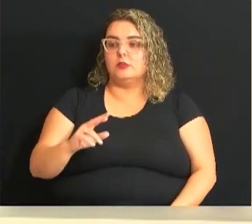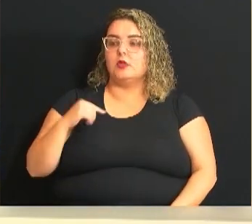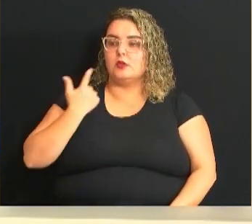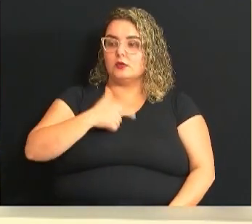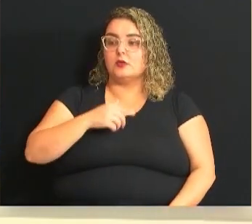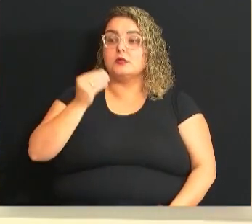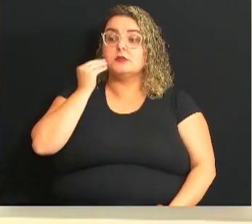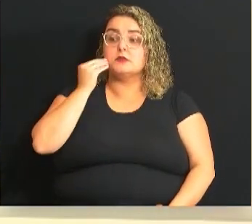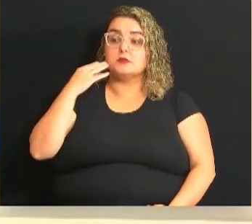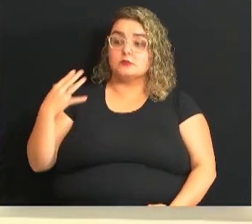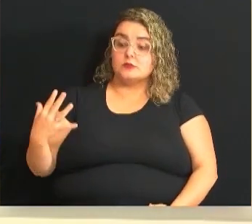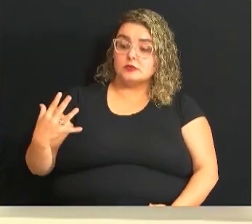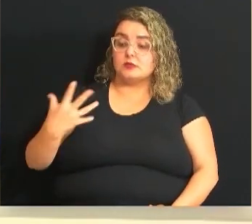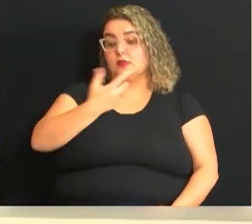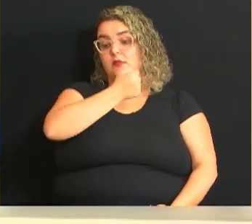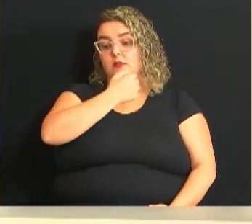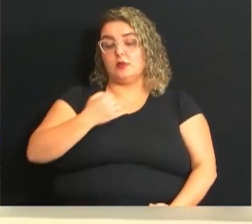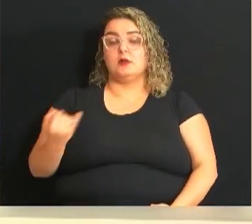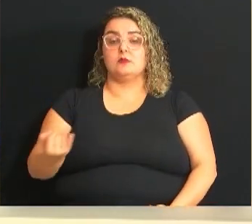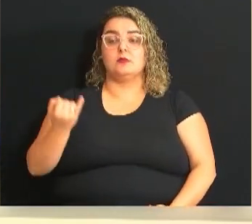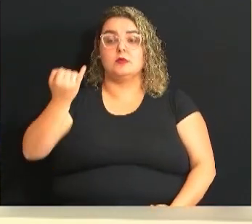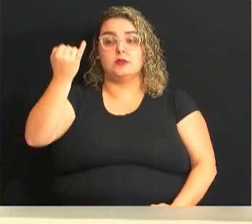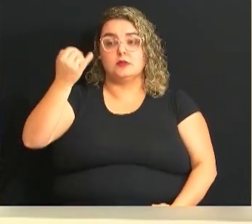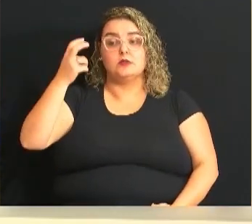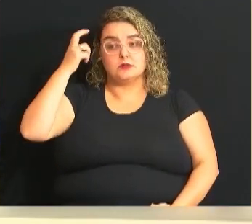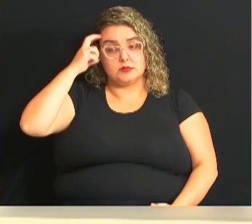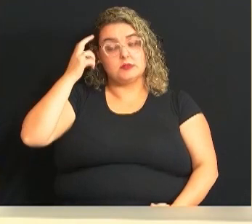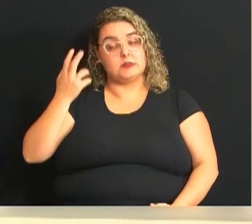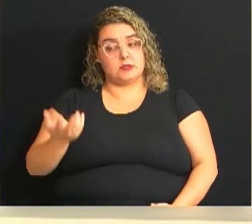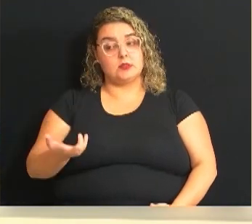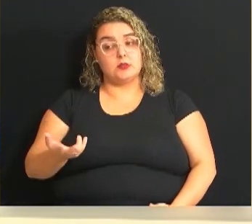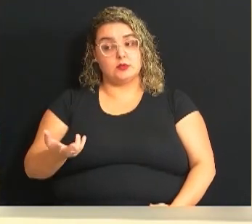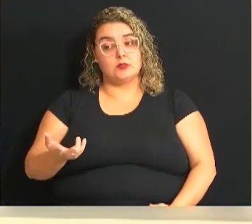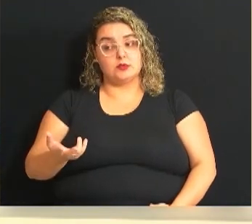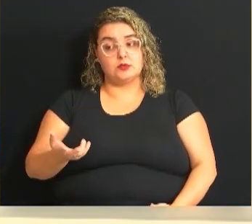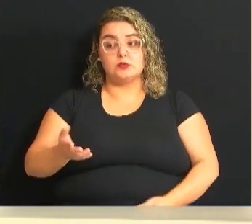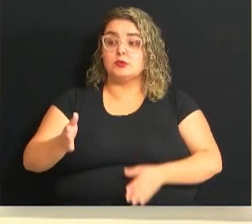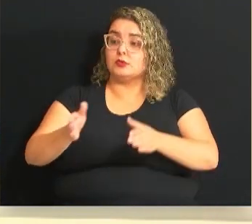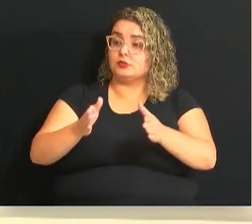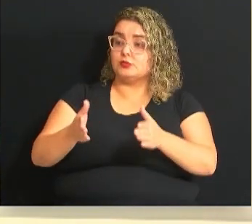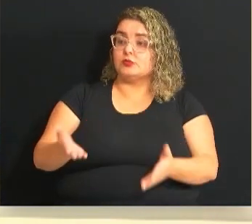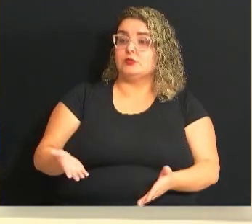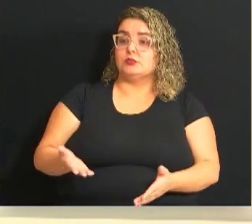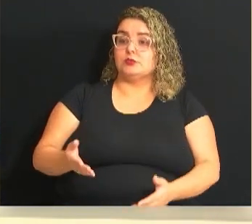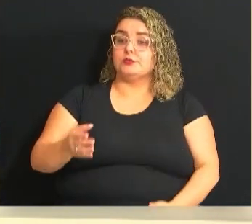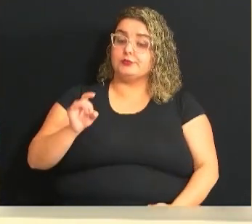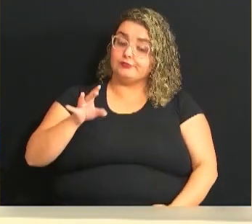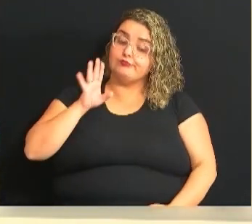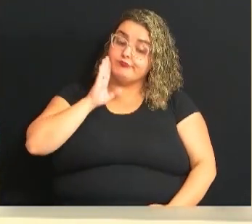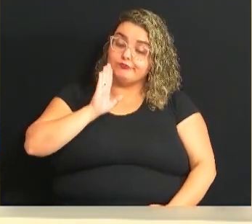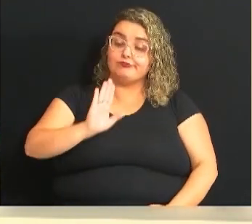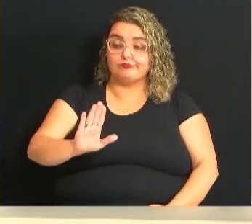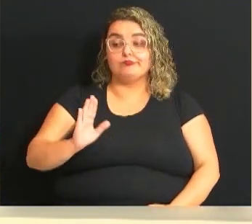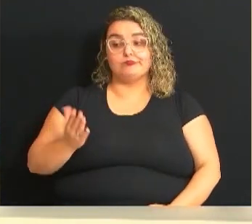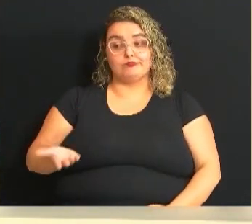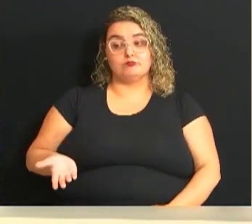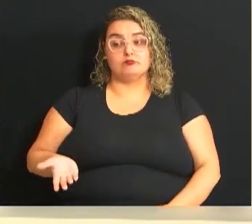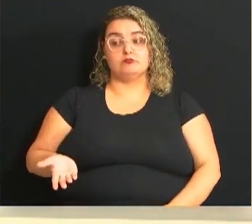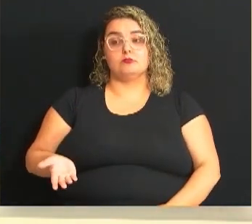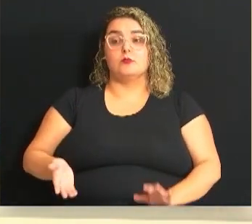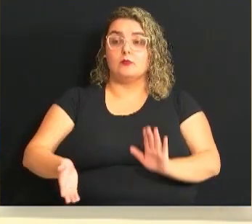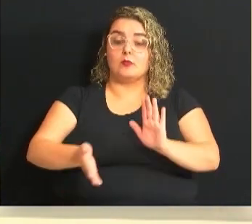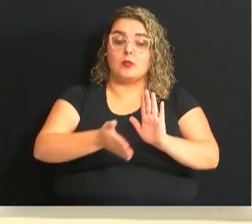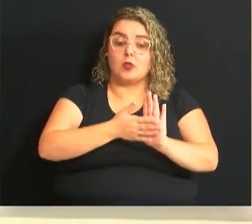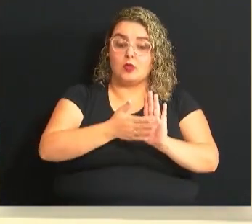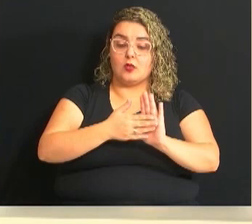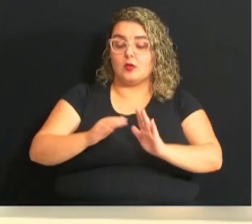essa importância da gente de resgatar essa cultura e por enquanto está na promessa, né? E o papel da frente é